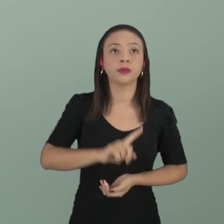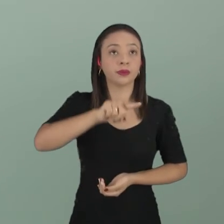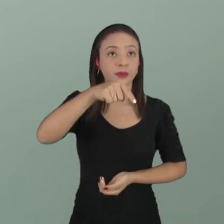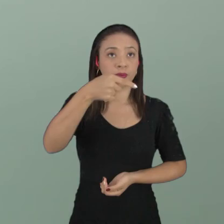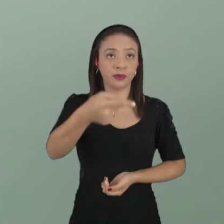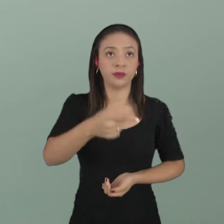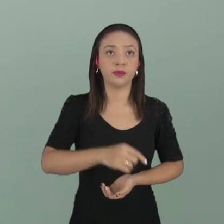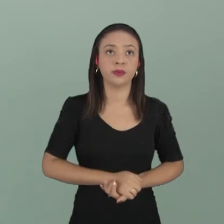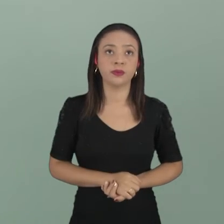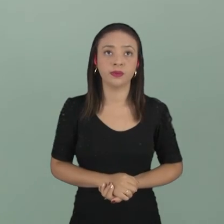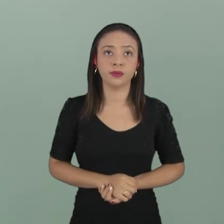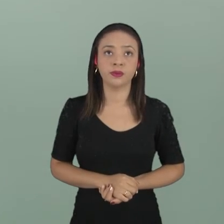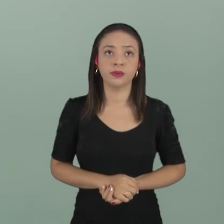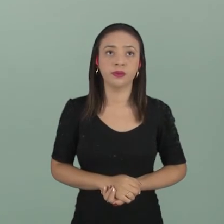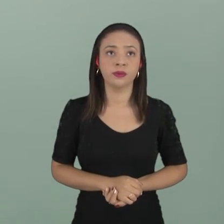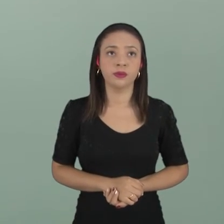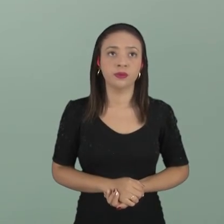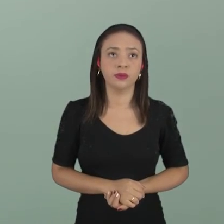Próximo.